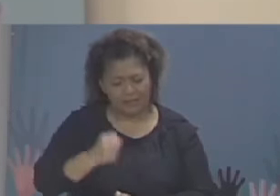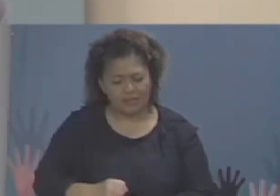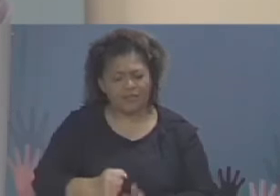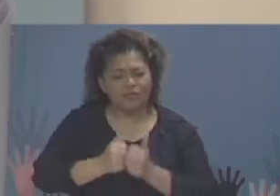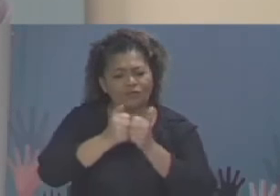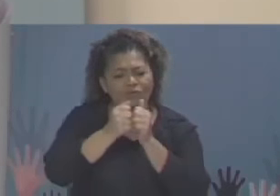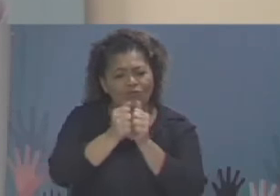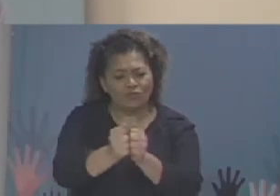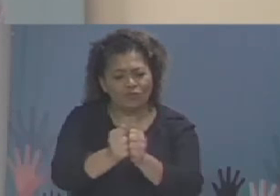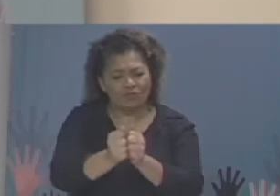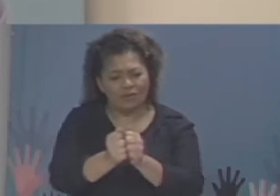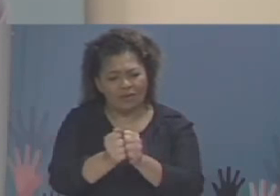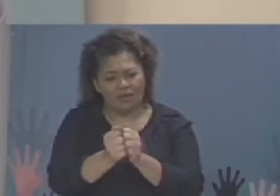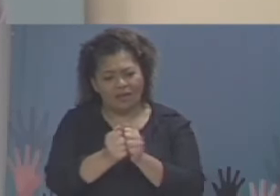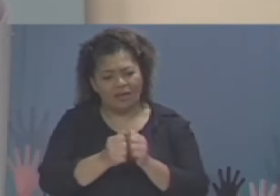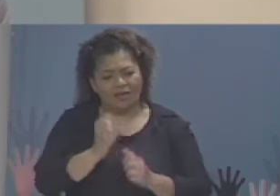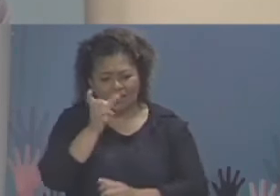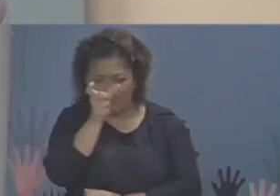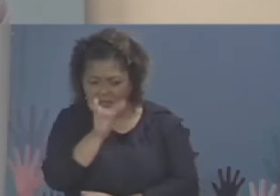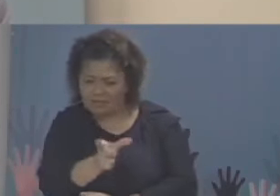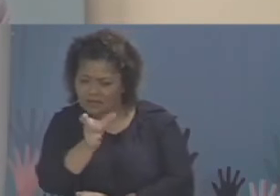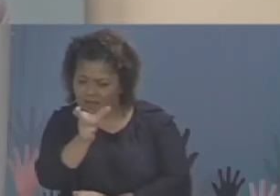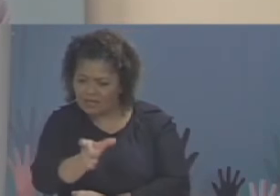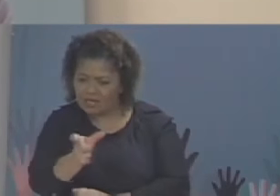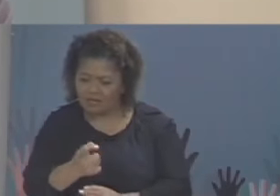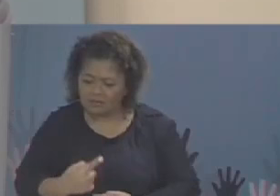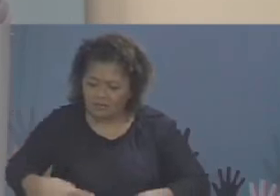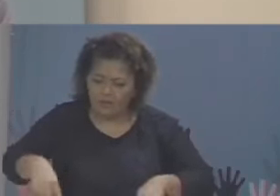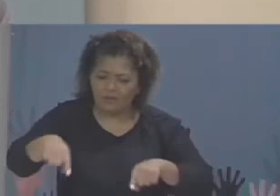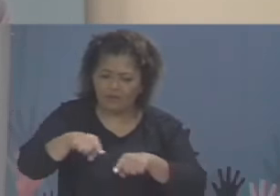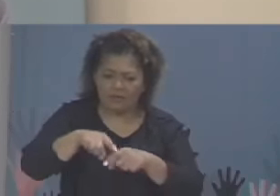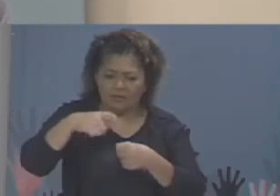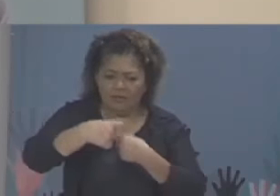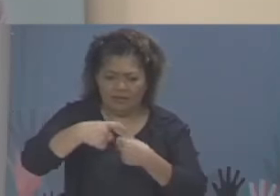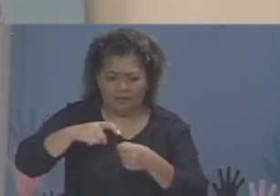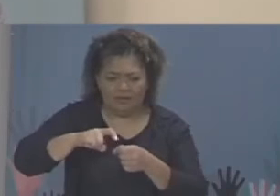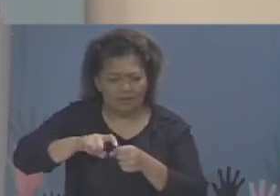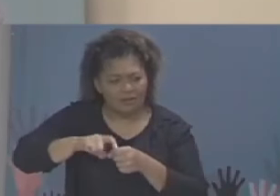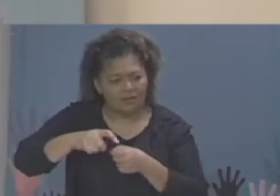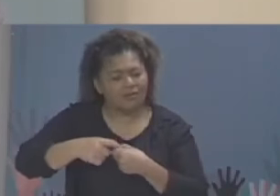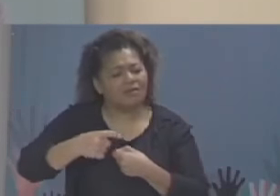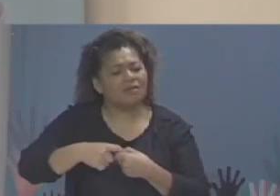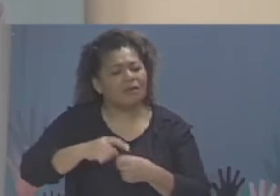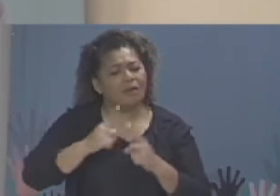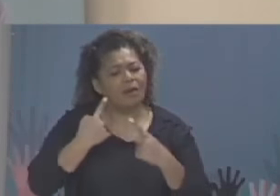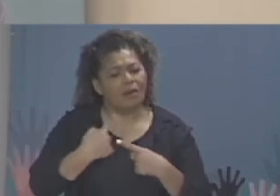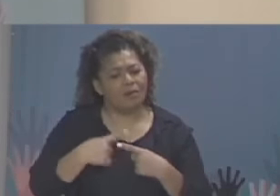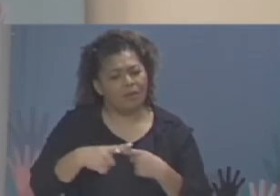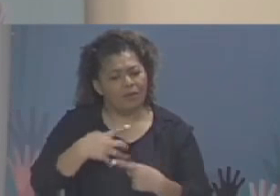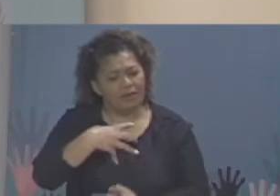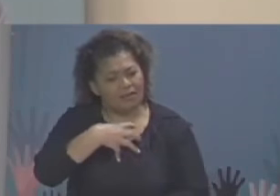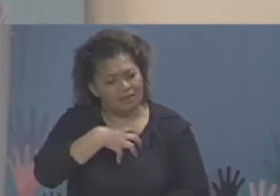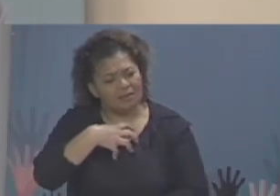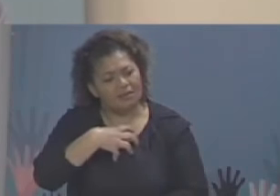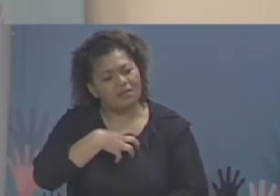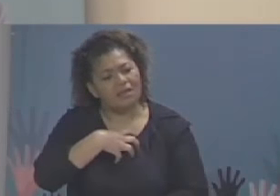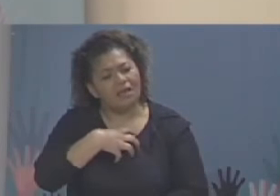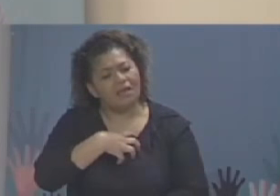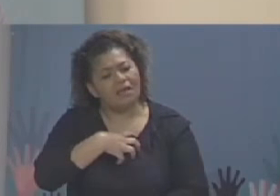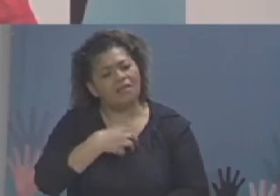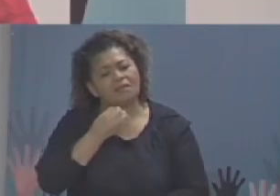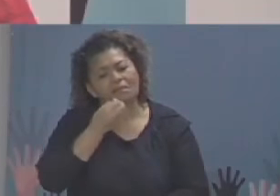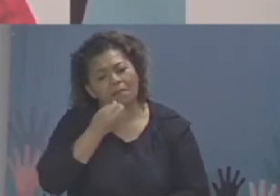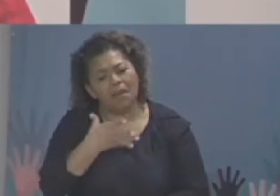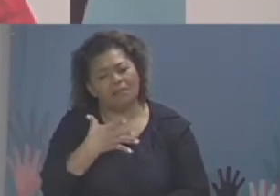nesse modelo de time, nesse modelo de coparticipação, de co-trabalho, de gestão, é porque elas têm atributos muito positivos para estarem